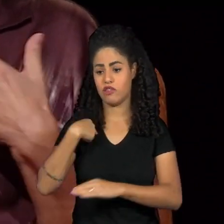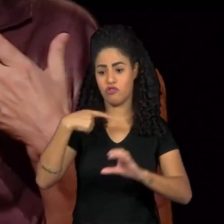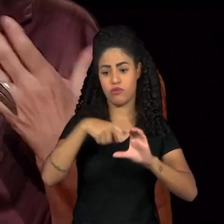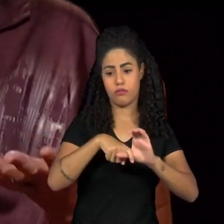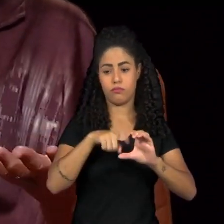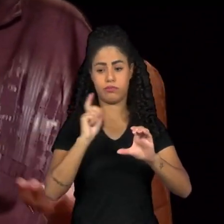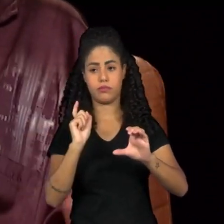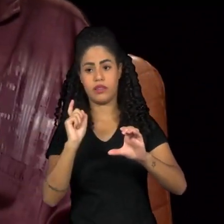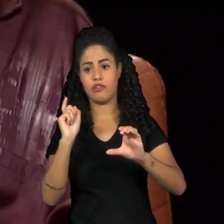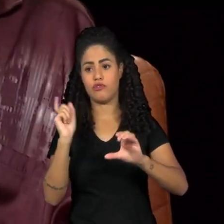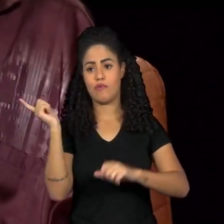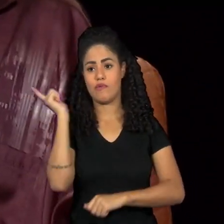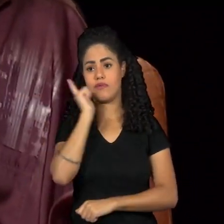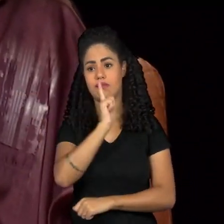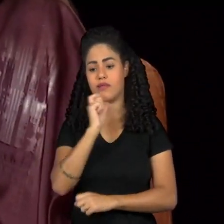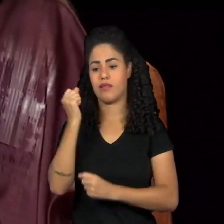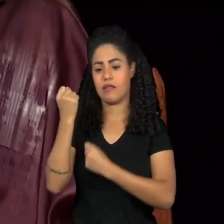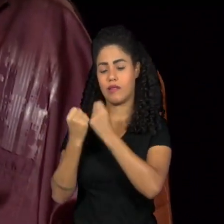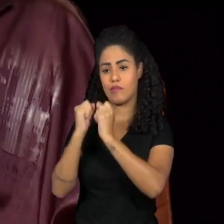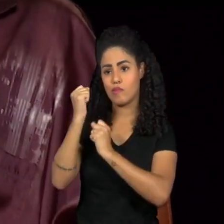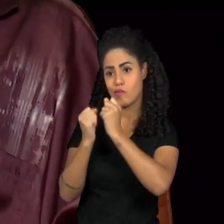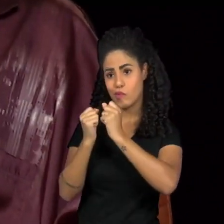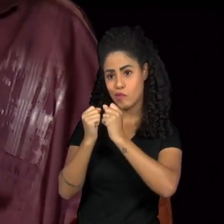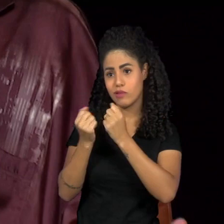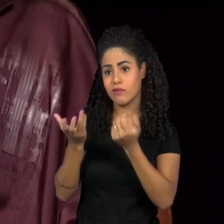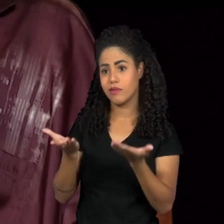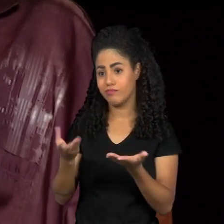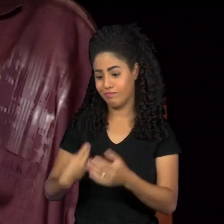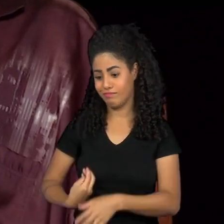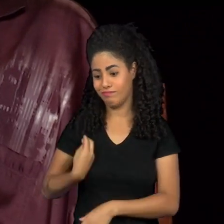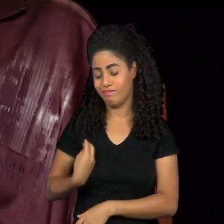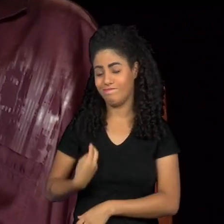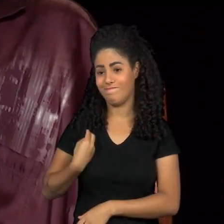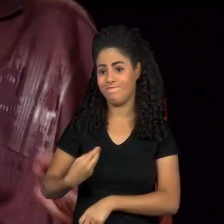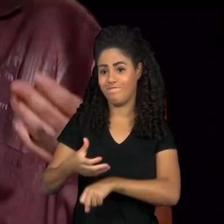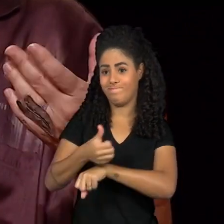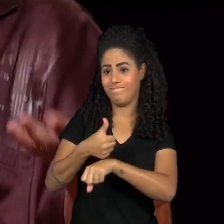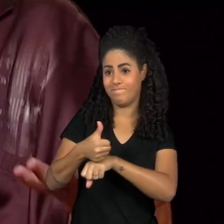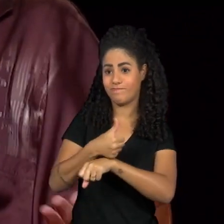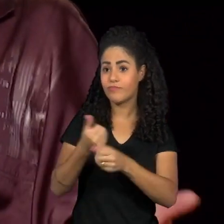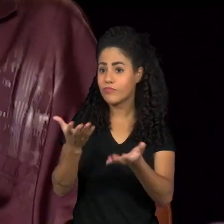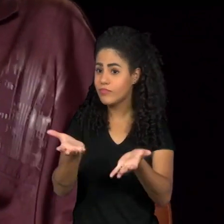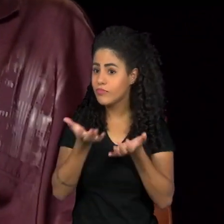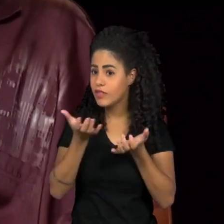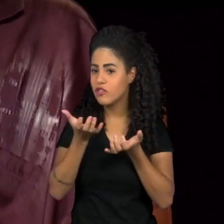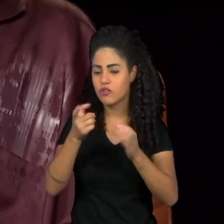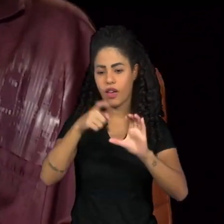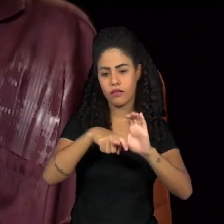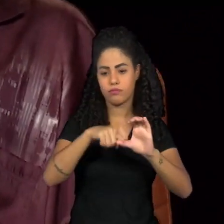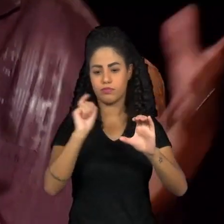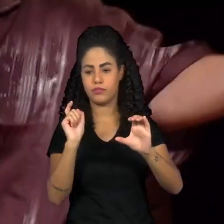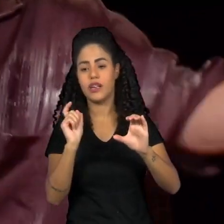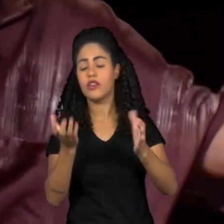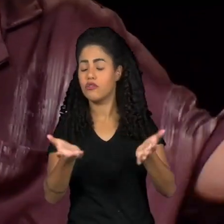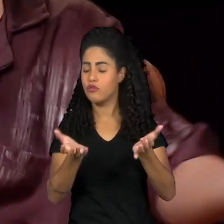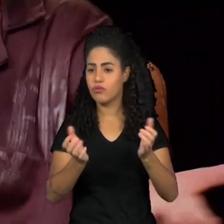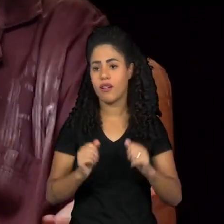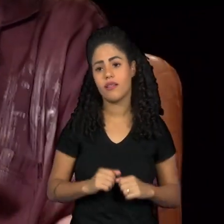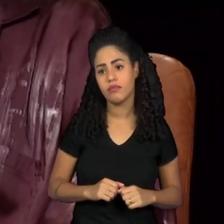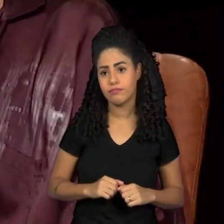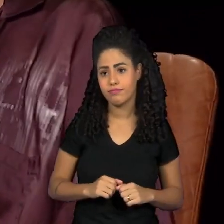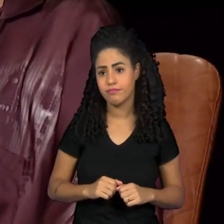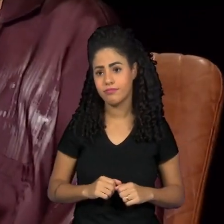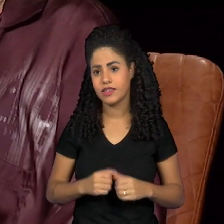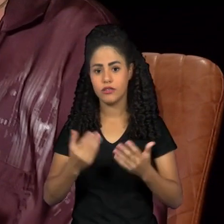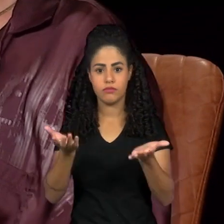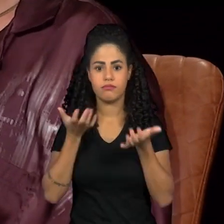a nossa vida, né? E a gente quer produção independente também. A gente quer muito, né,